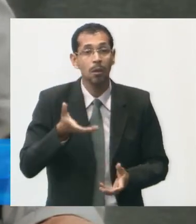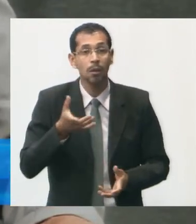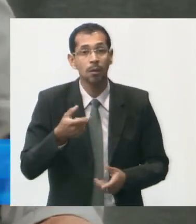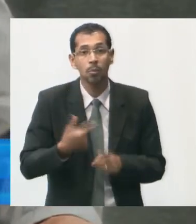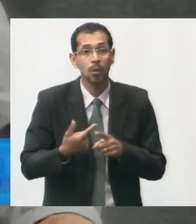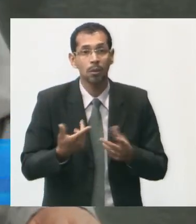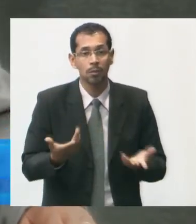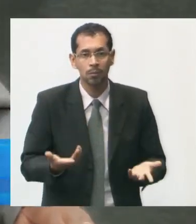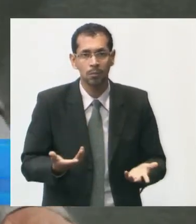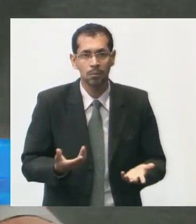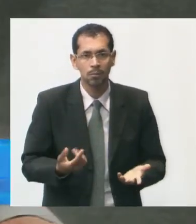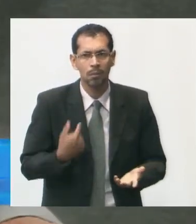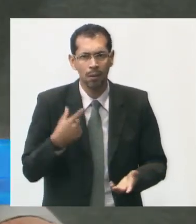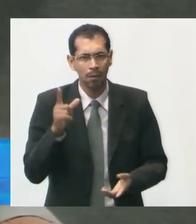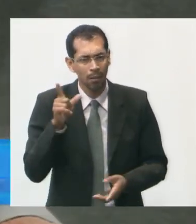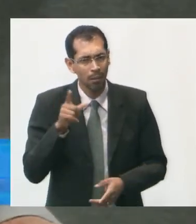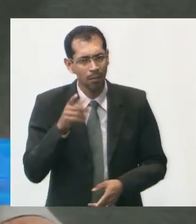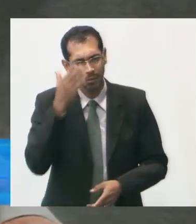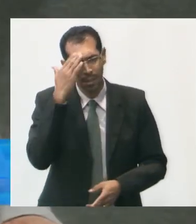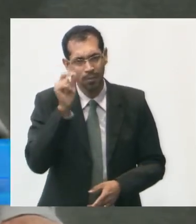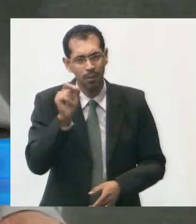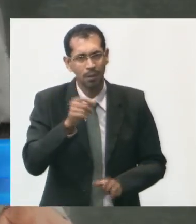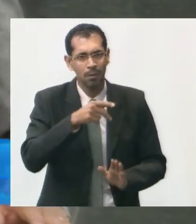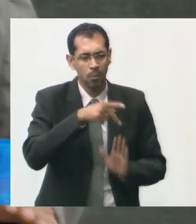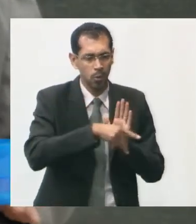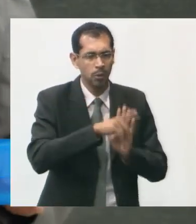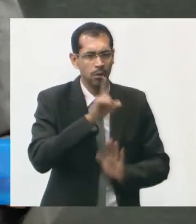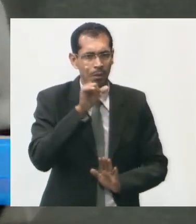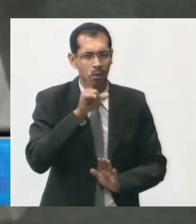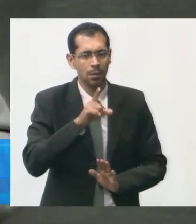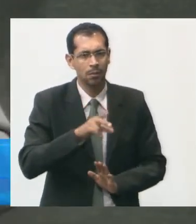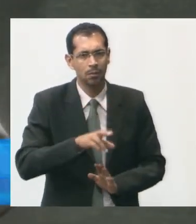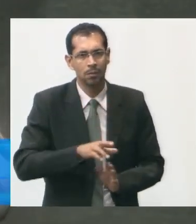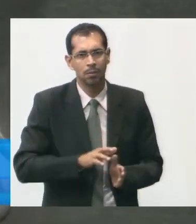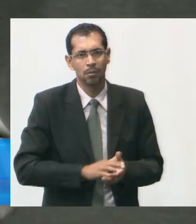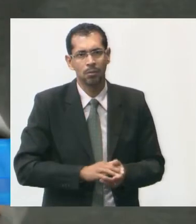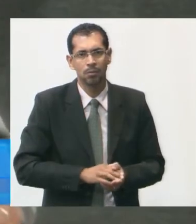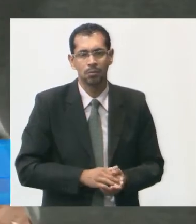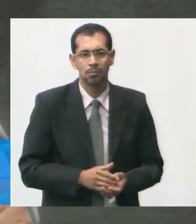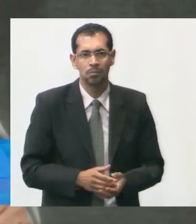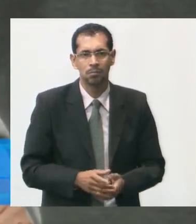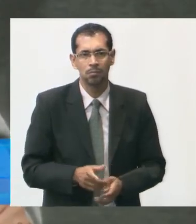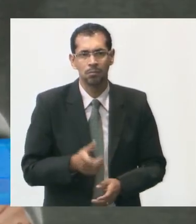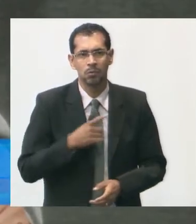projeto de Ronaldinho. Então, a gente vai